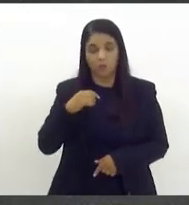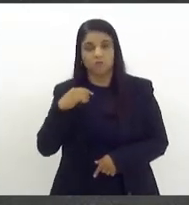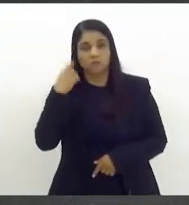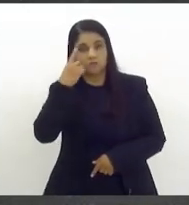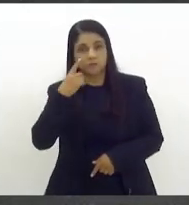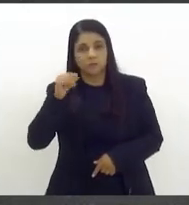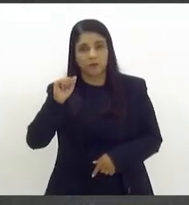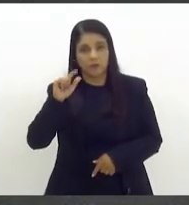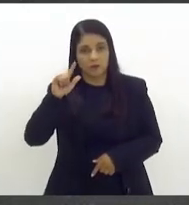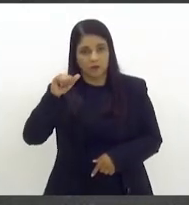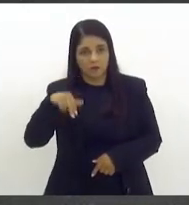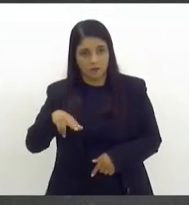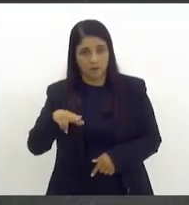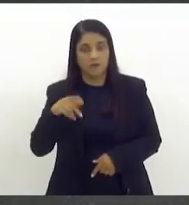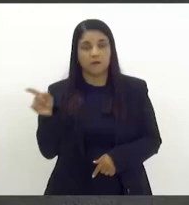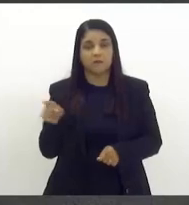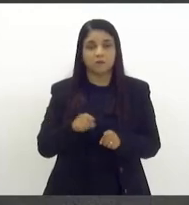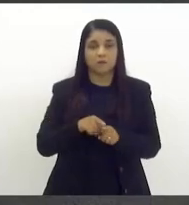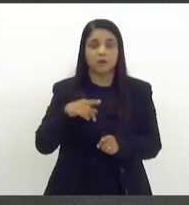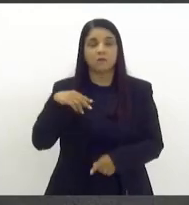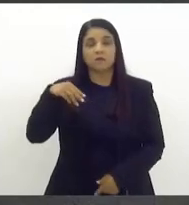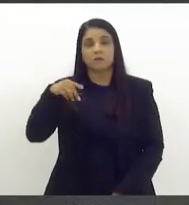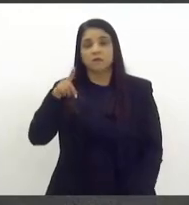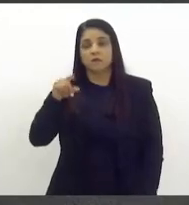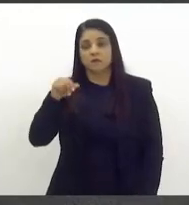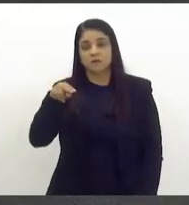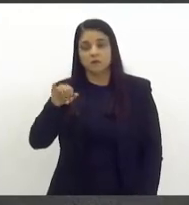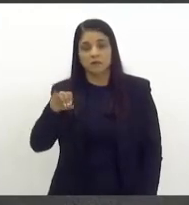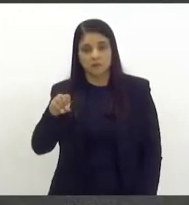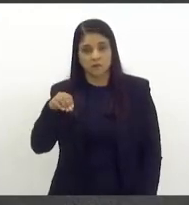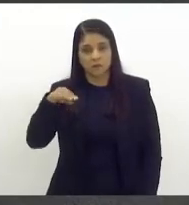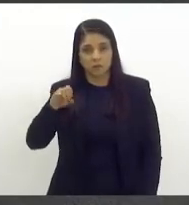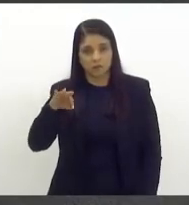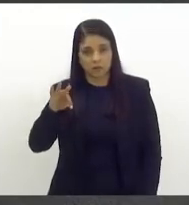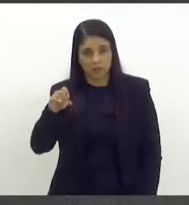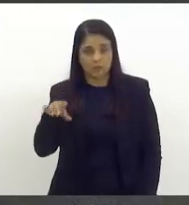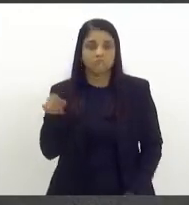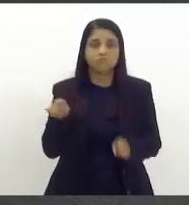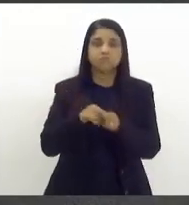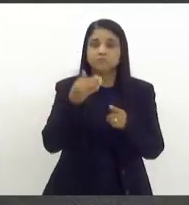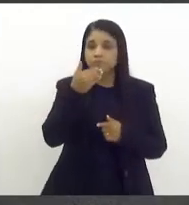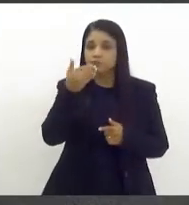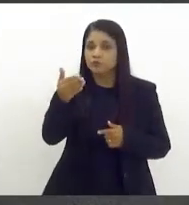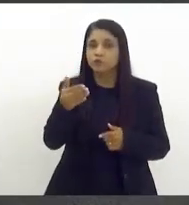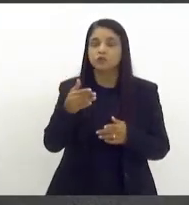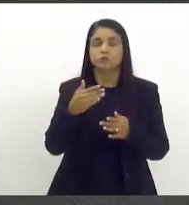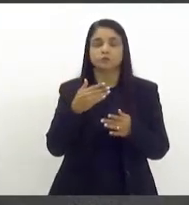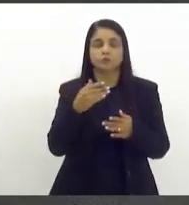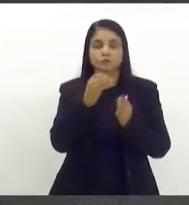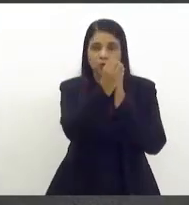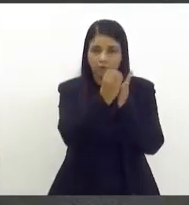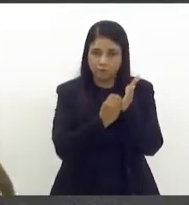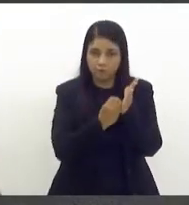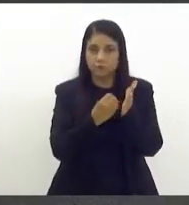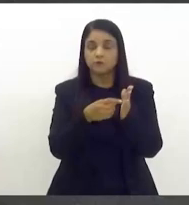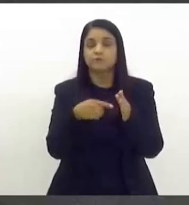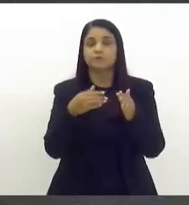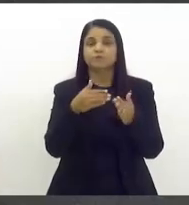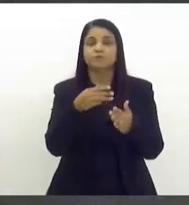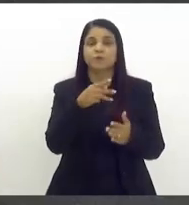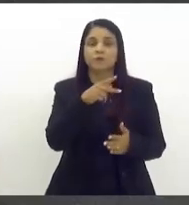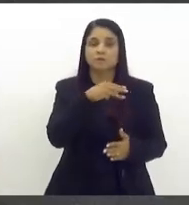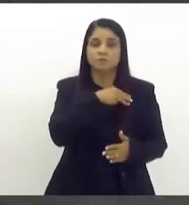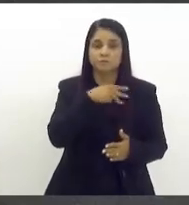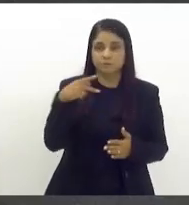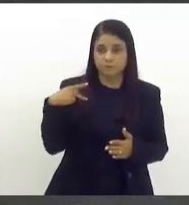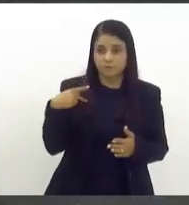a comissão de esportes pedindo a realização de uma audiência pública e elencamos Todas aquelas